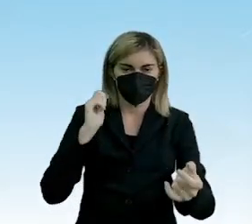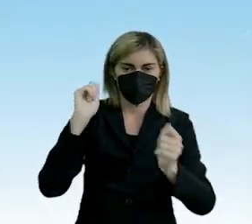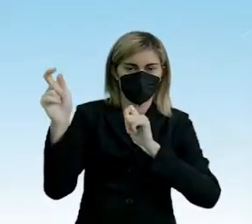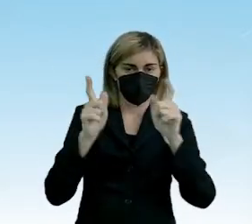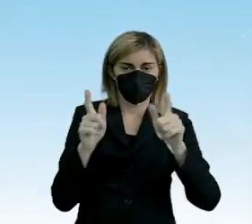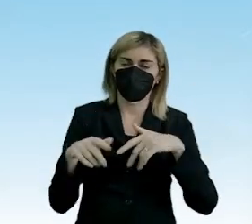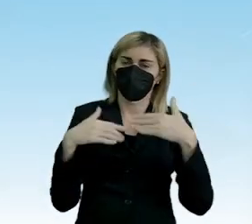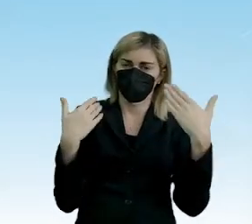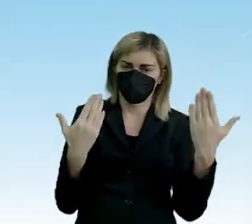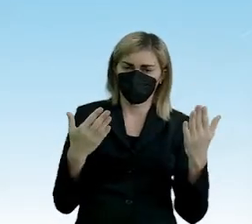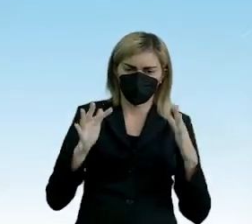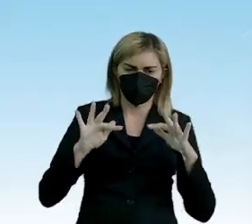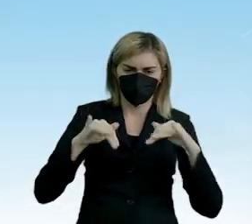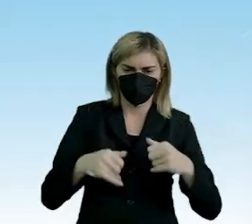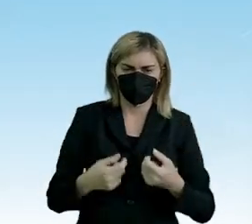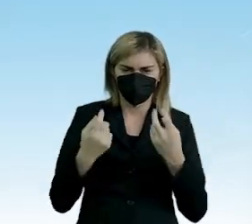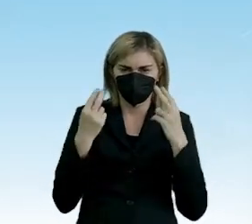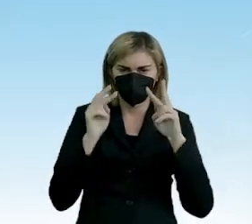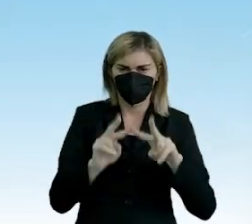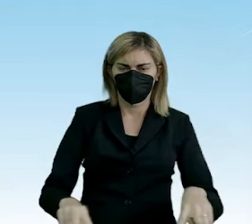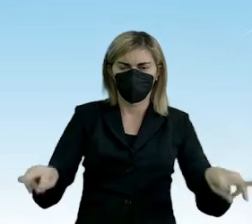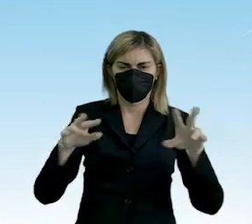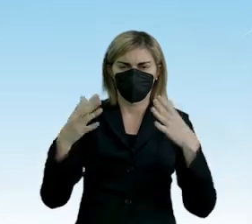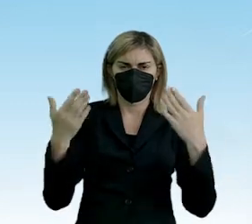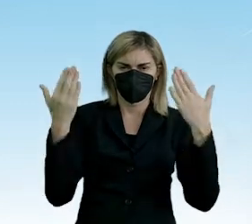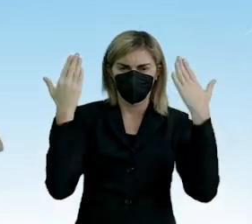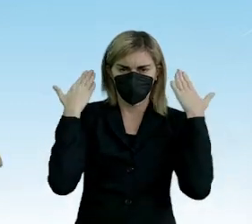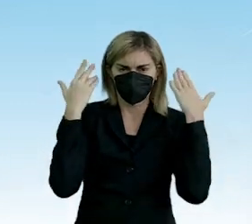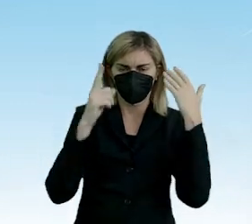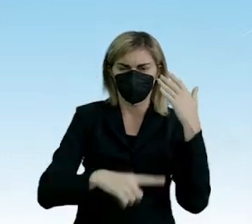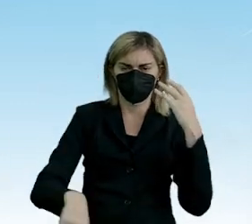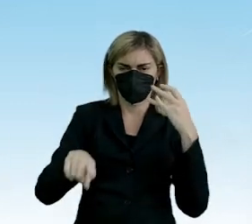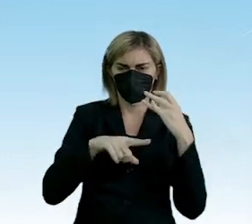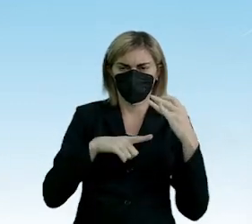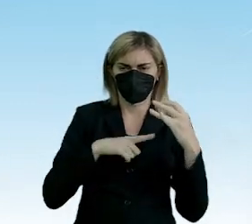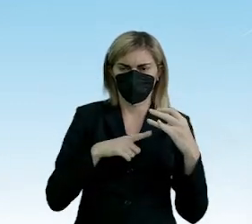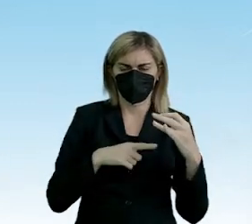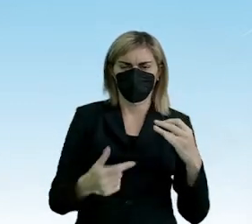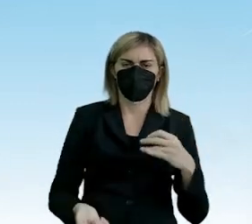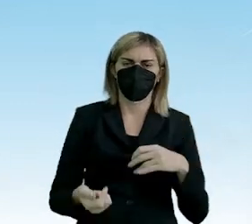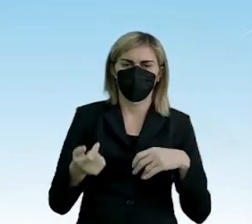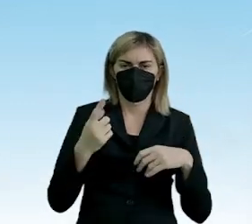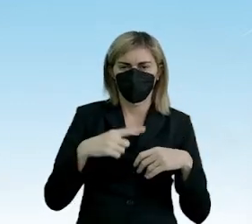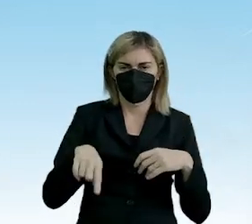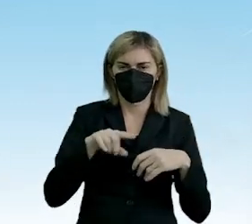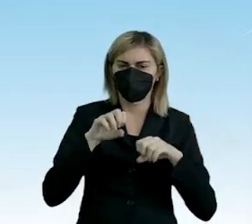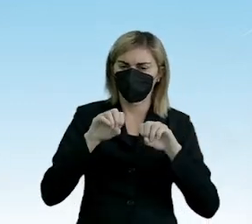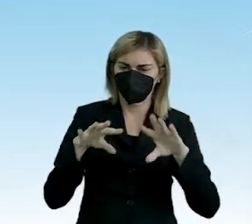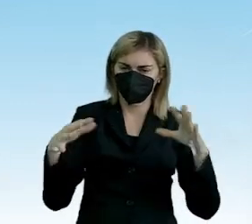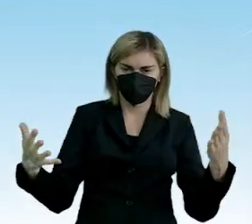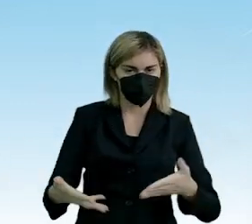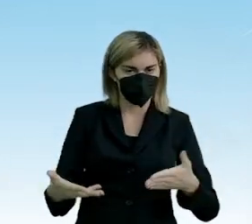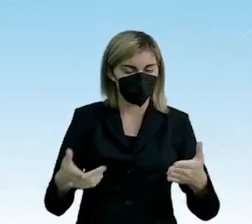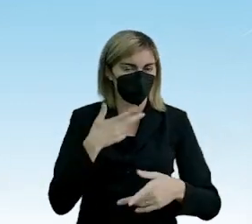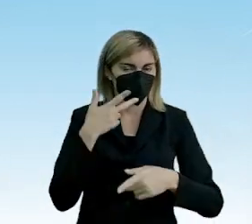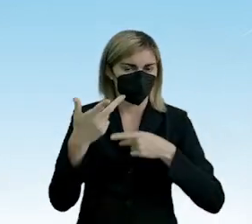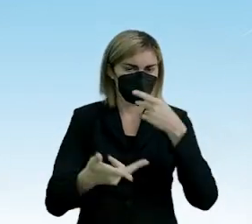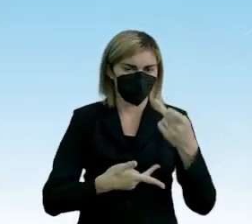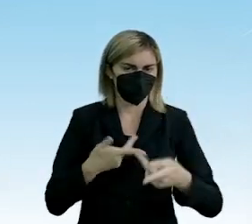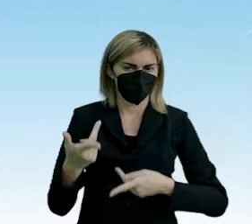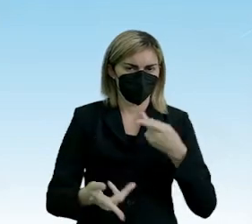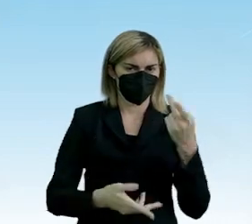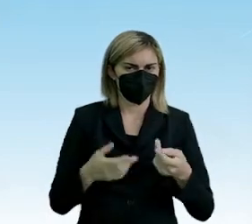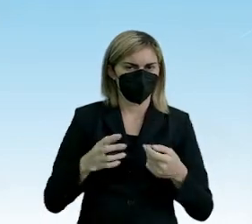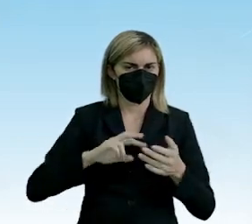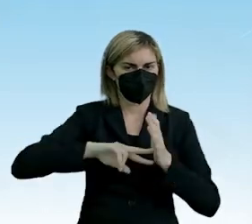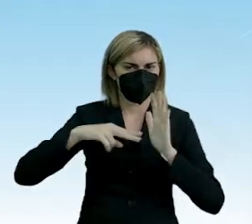aí. Já finalizando, olhando para mim, nós temos aqui a seguinte questão. Na aula de hoje, nós falamos sobre os efeitos